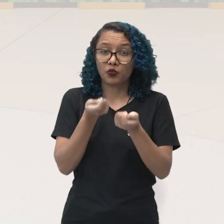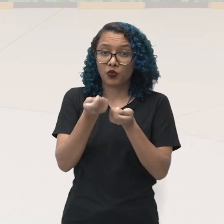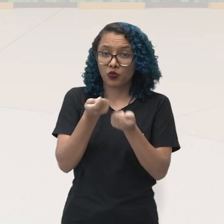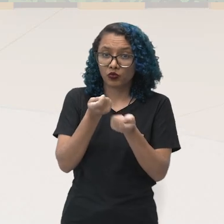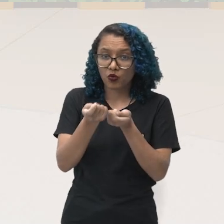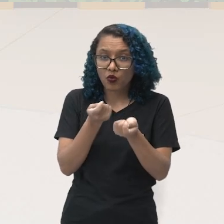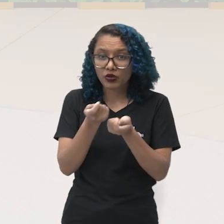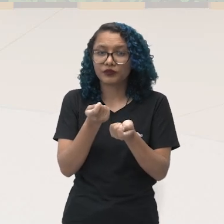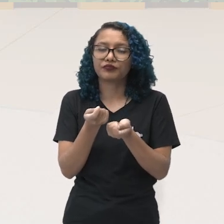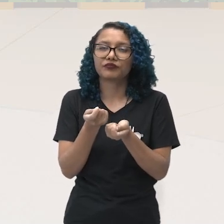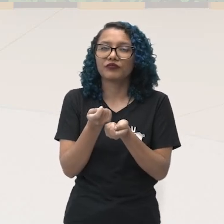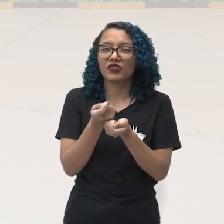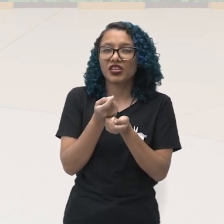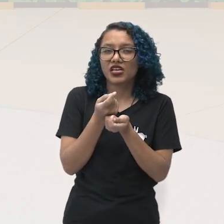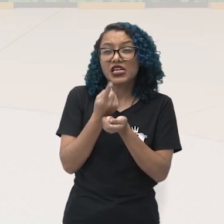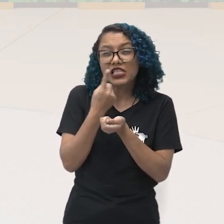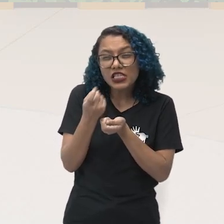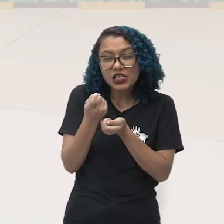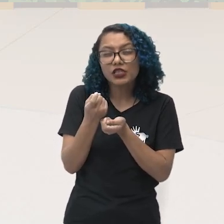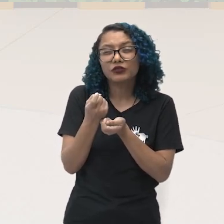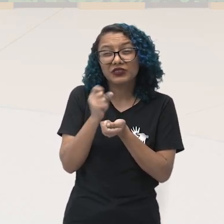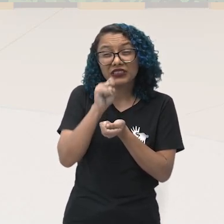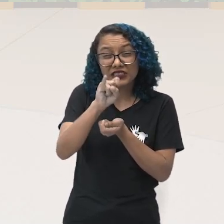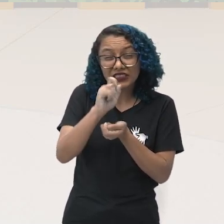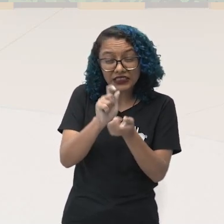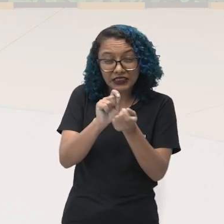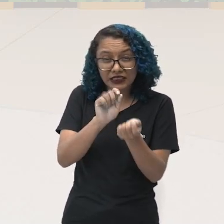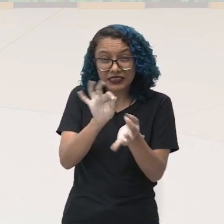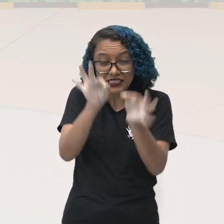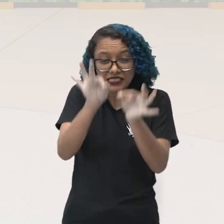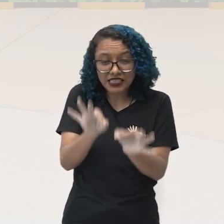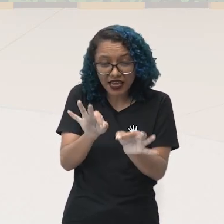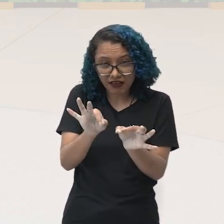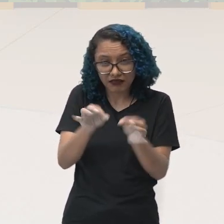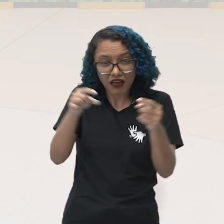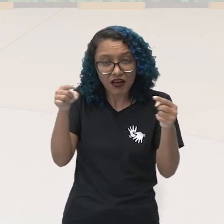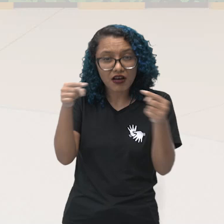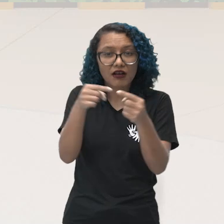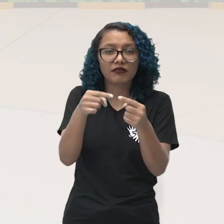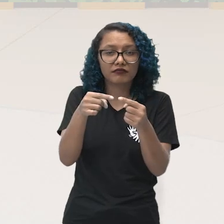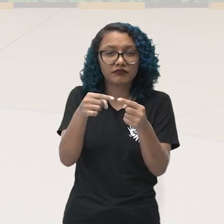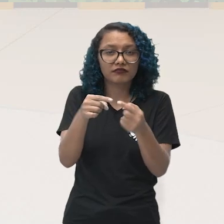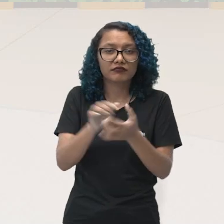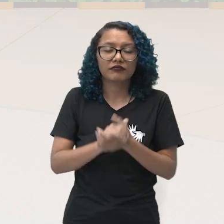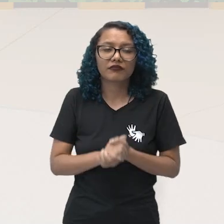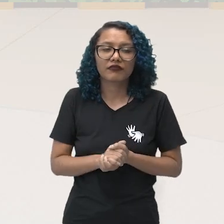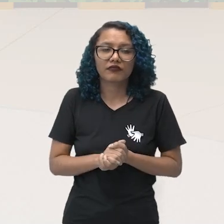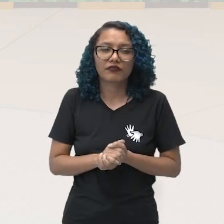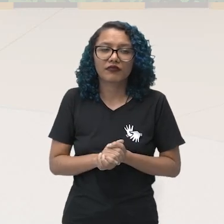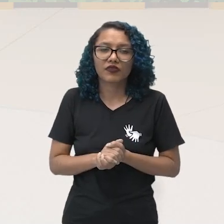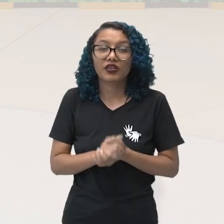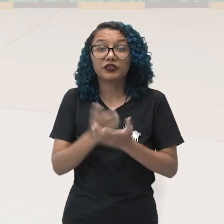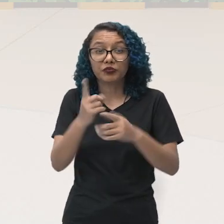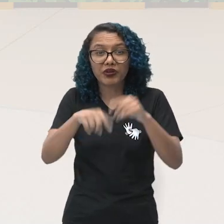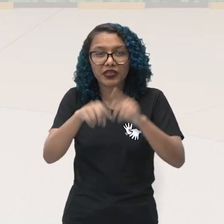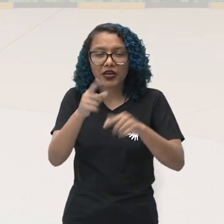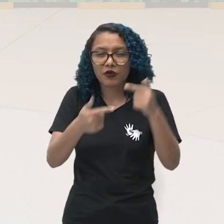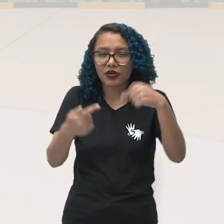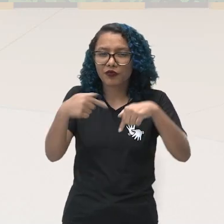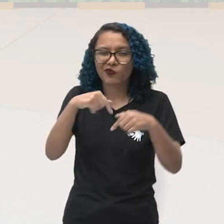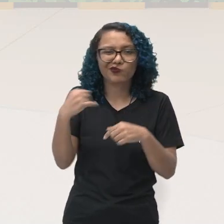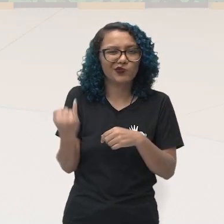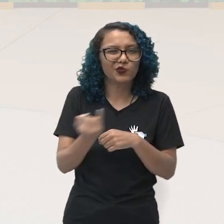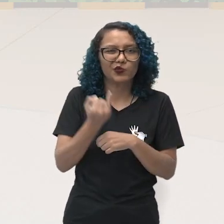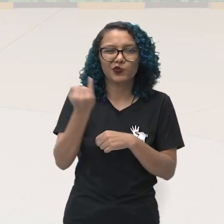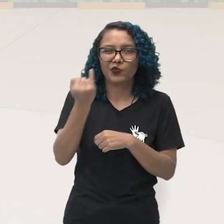faz uma gestão adequada, que a gente está colocando aí, a gestão adequada de resíduos químicos é crucial